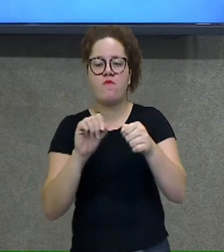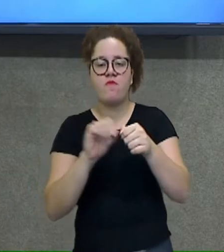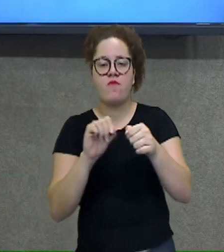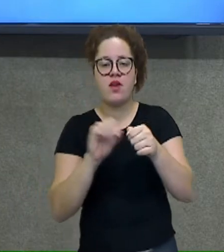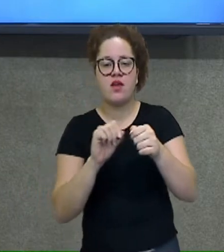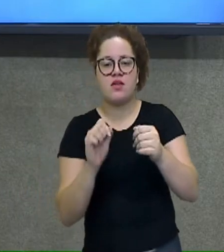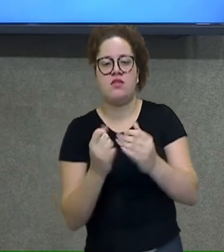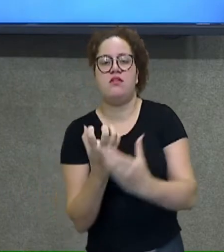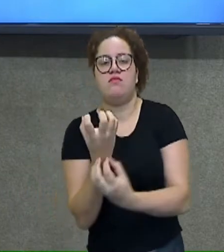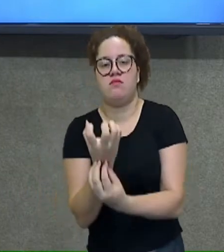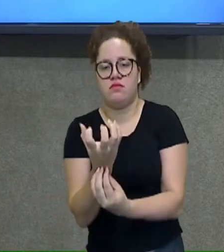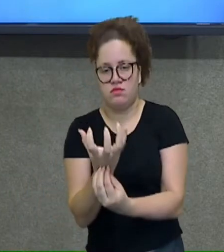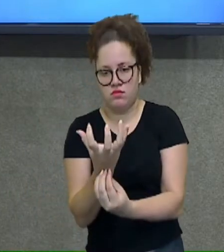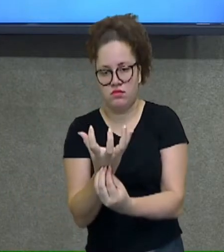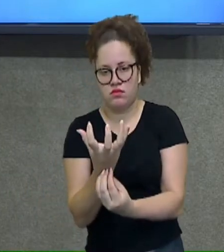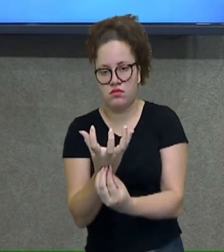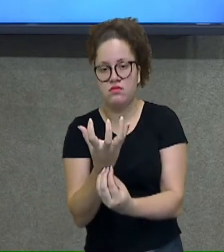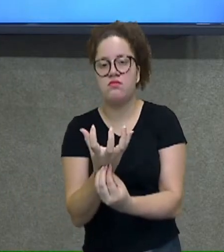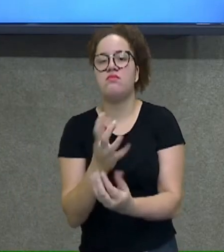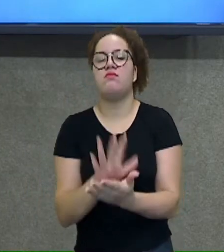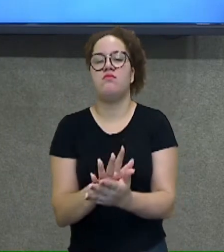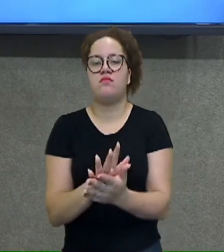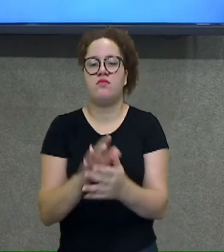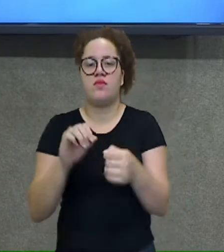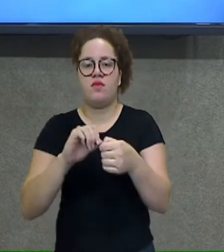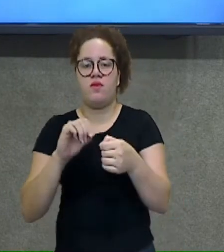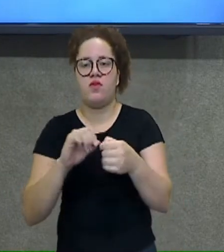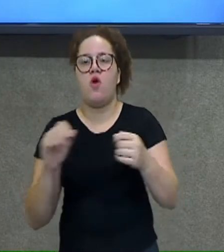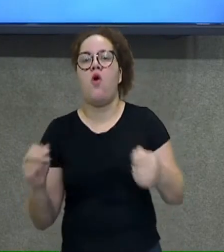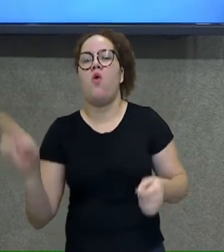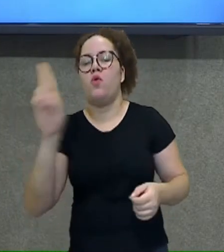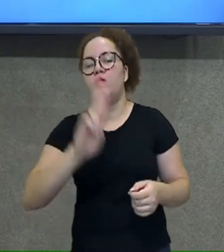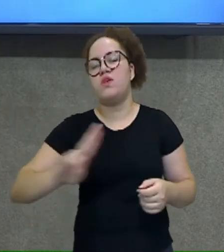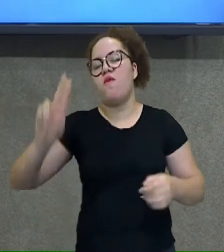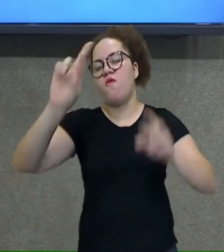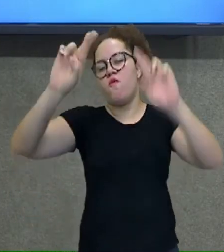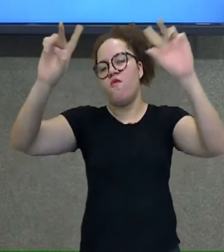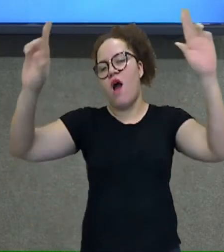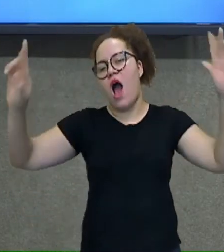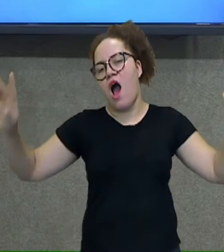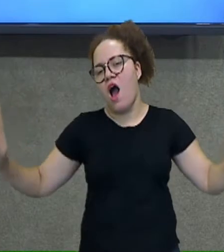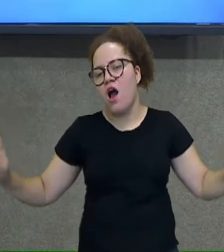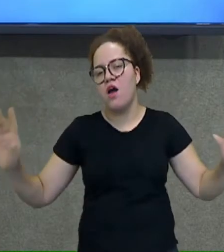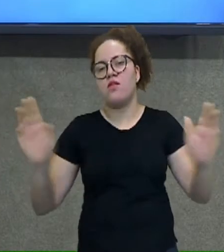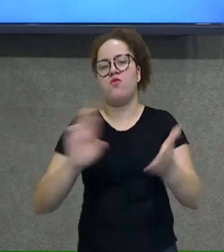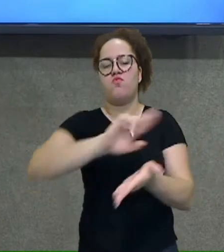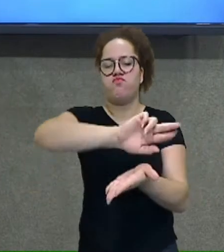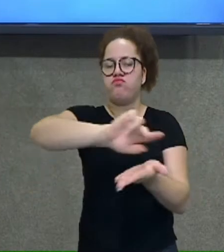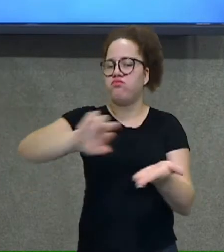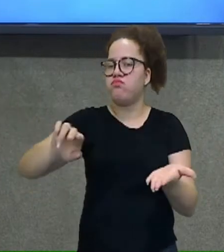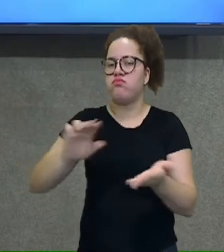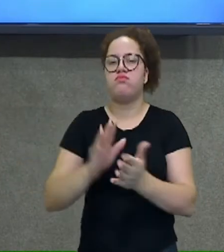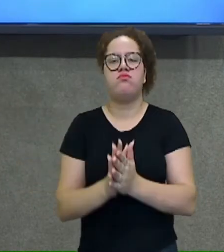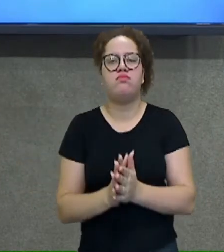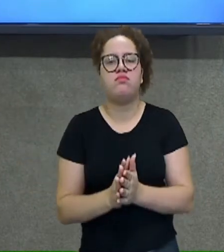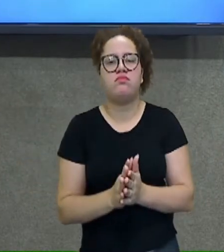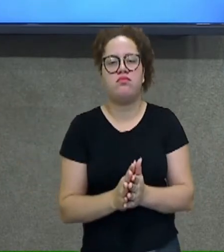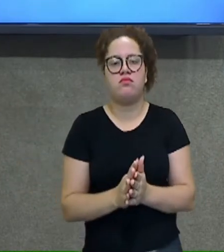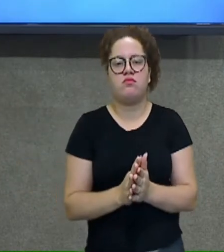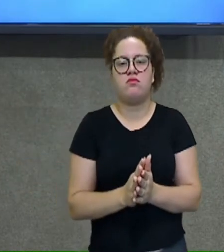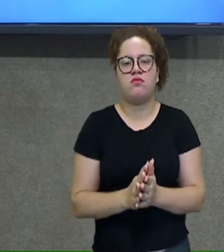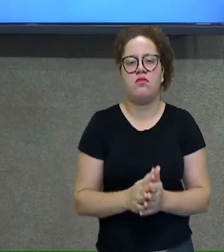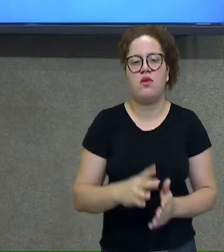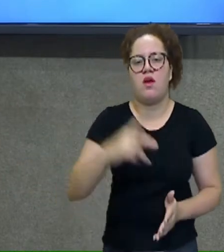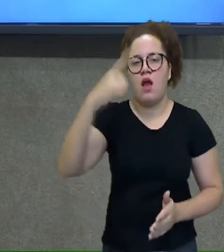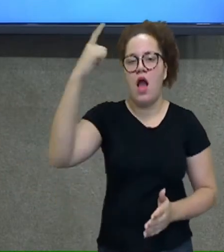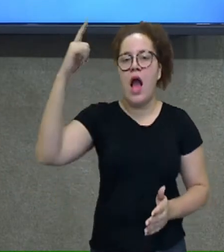uma concepção, mas vai com vários objetos. Quando a gente fala na contemporaneidade, o artista ele se sente livre para